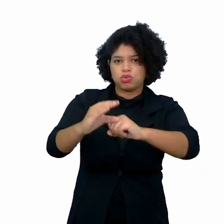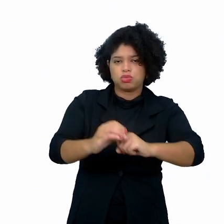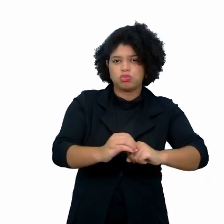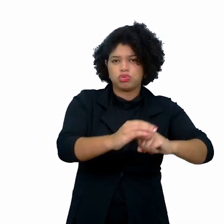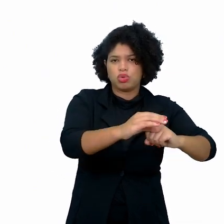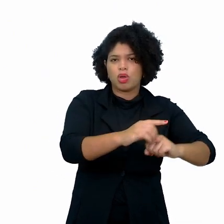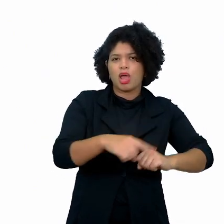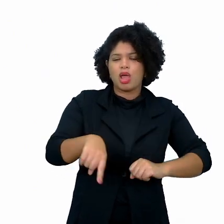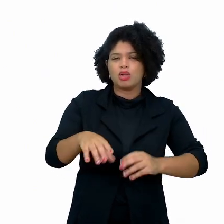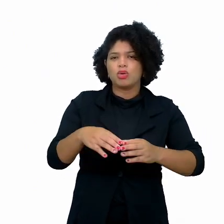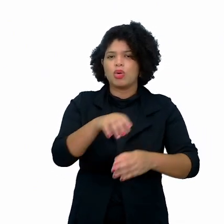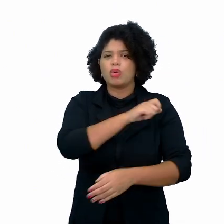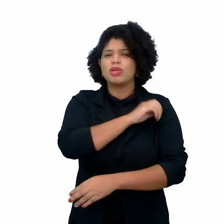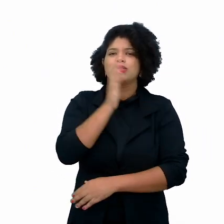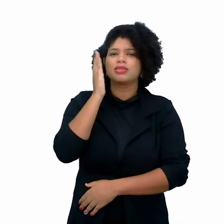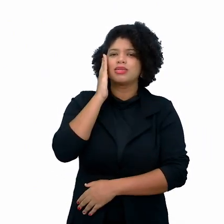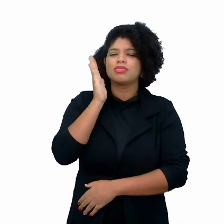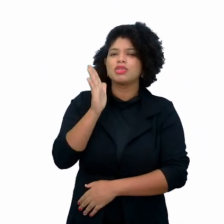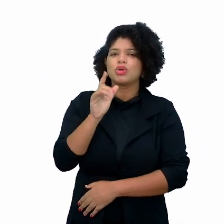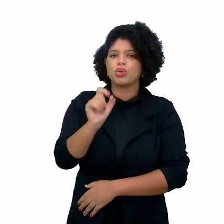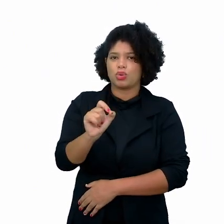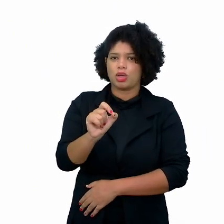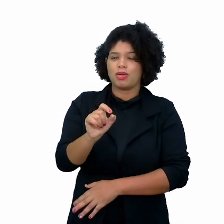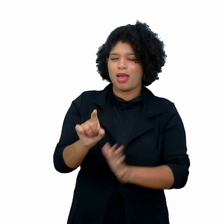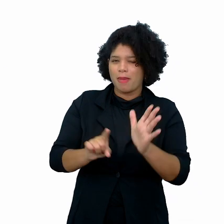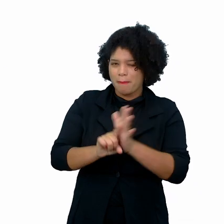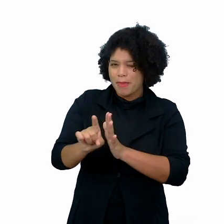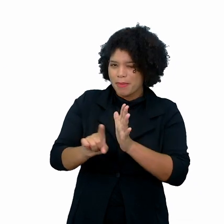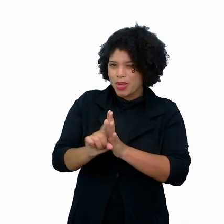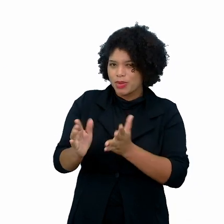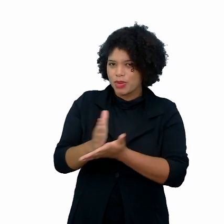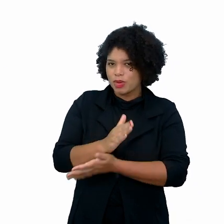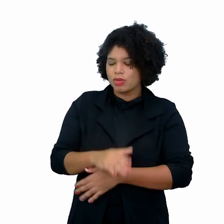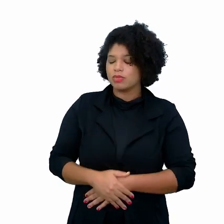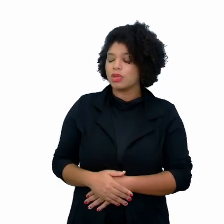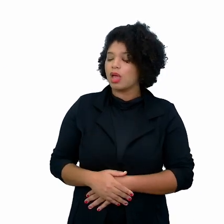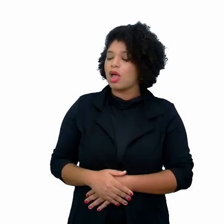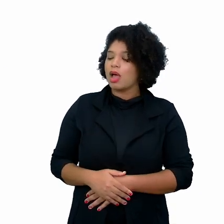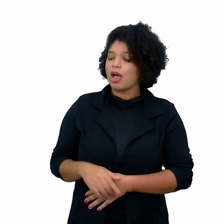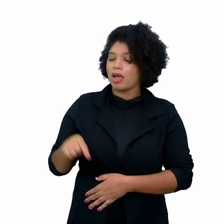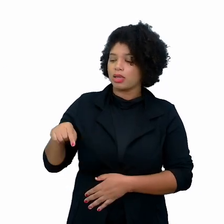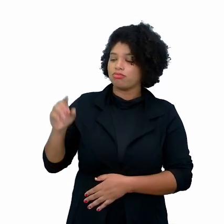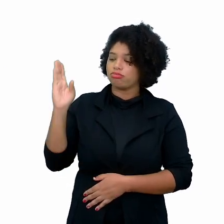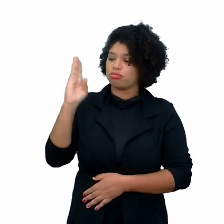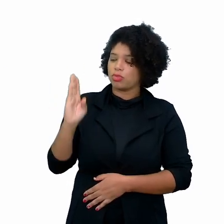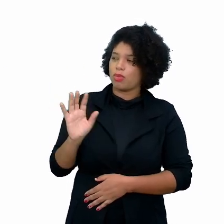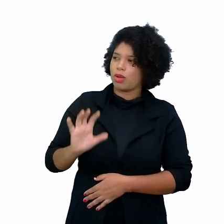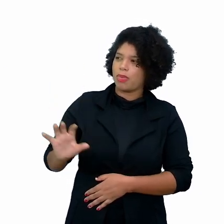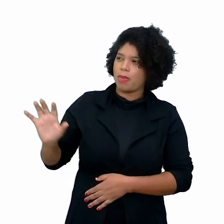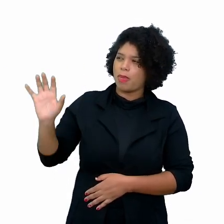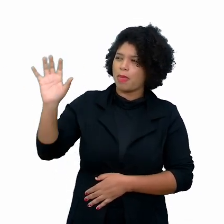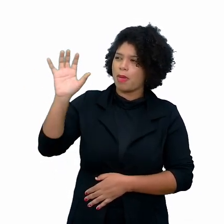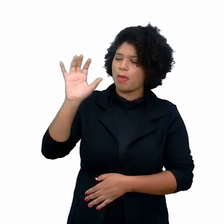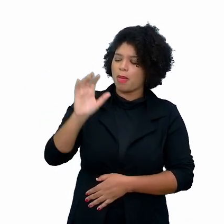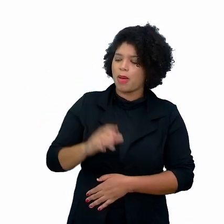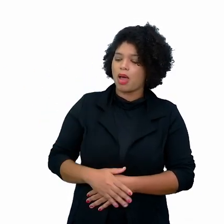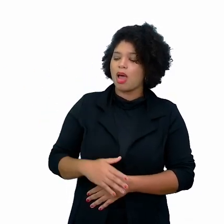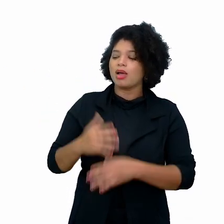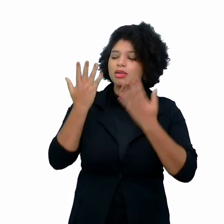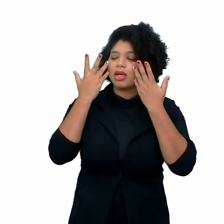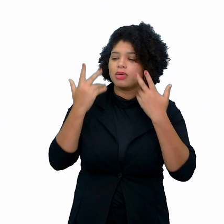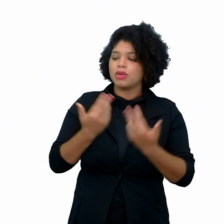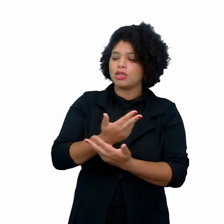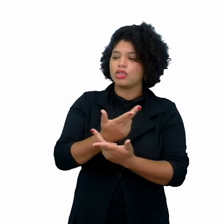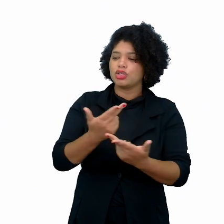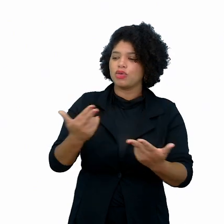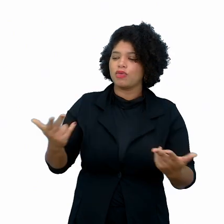crianças, perguntando quais animais no Brasil estão ameaçados de extinção. Na aula